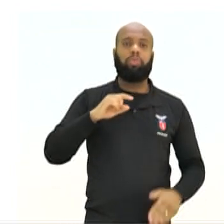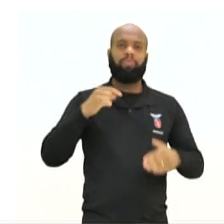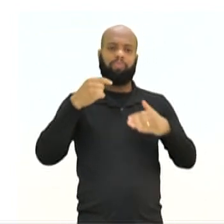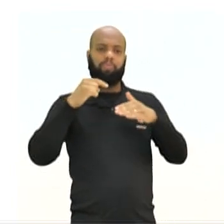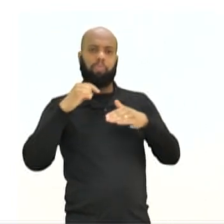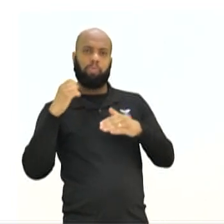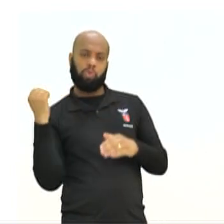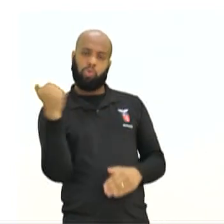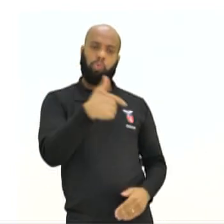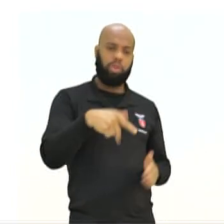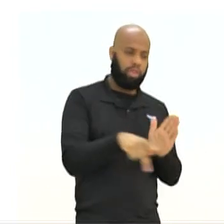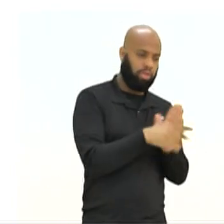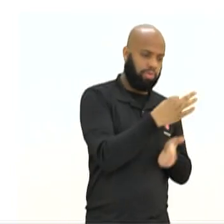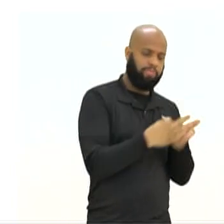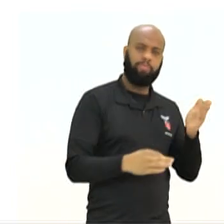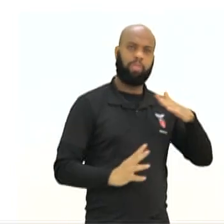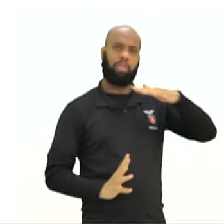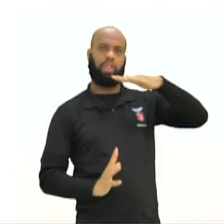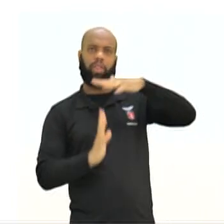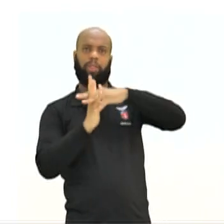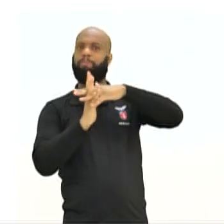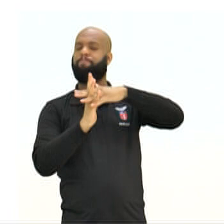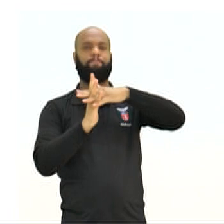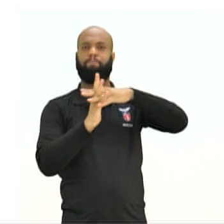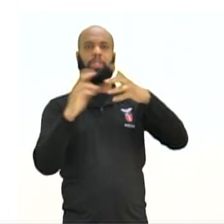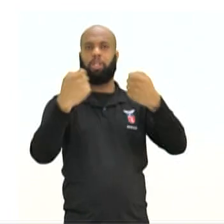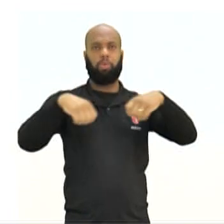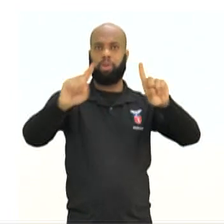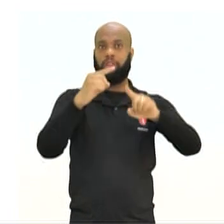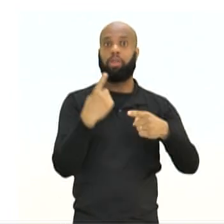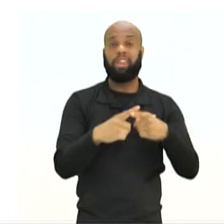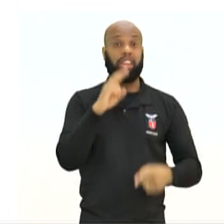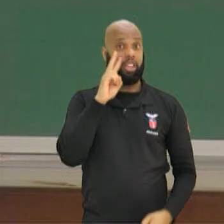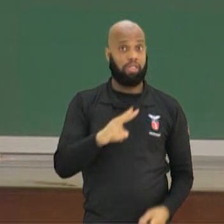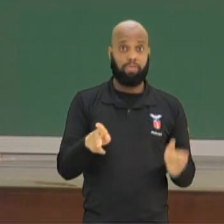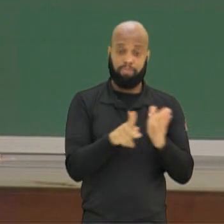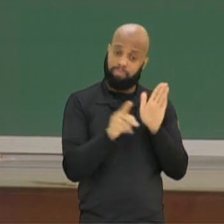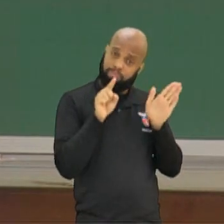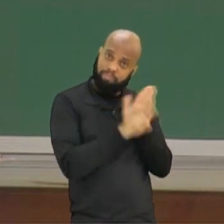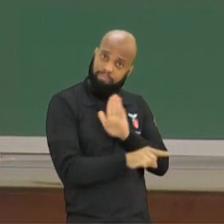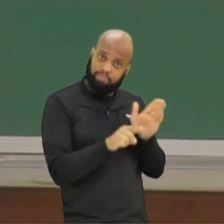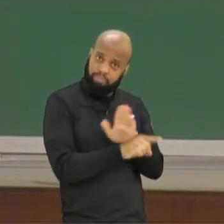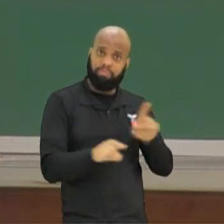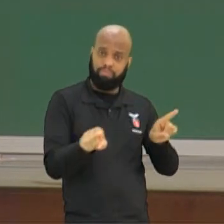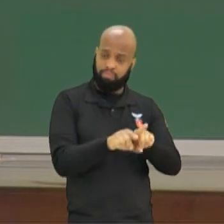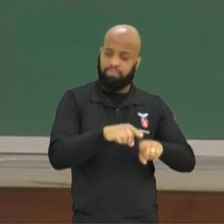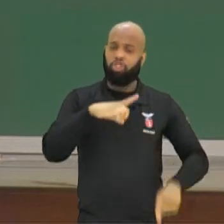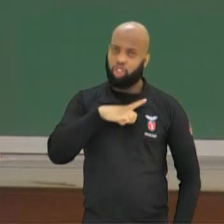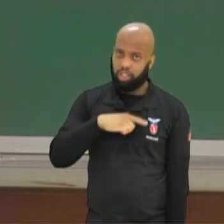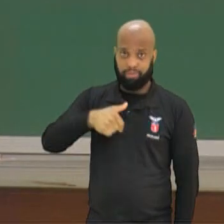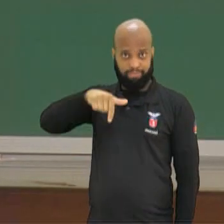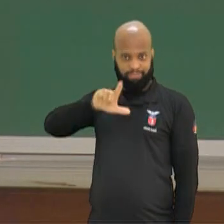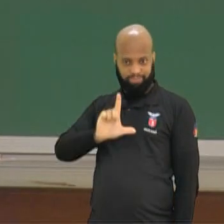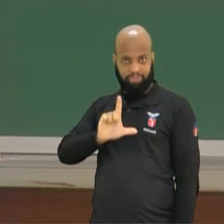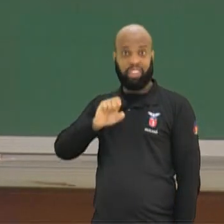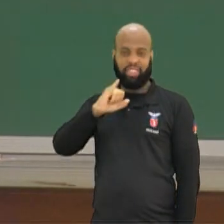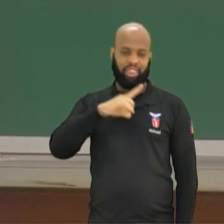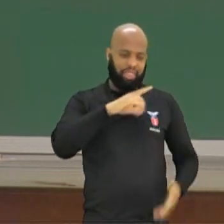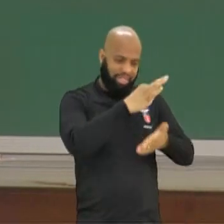verdade, eu extrapolo. Exatamente como nós vimos no exercício. E se porventura, eu tenho o texto